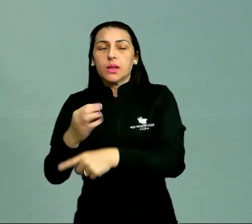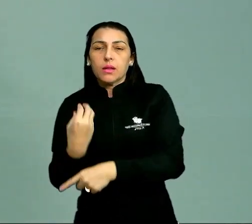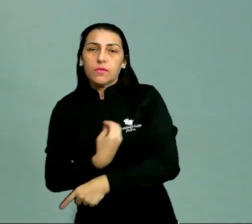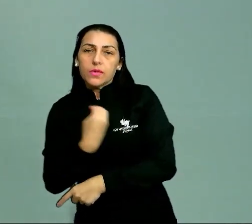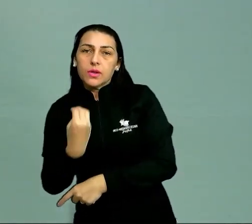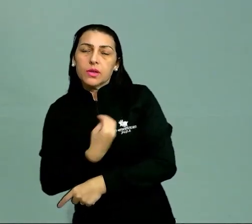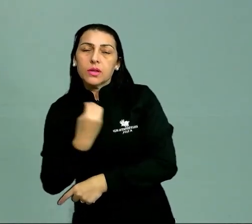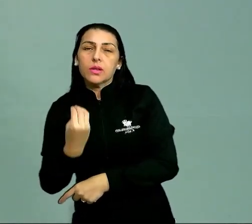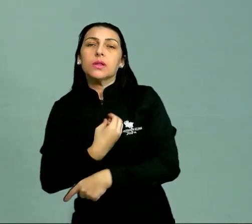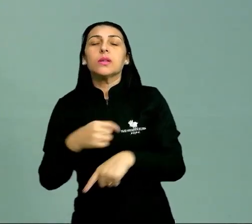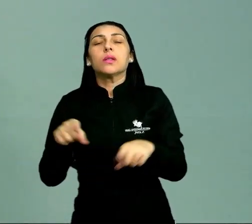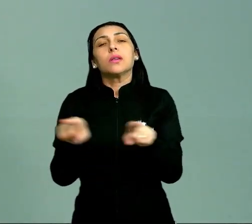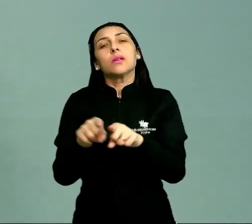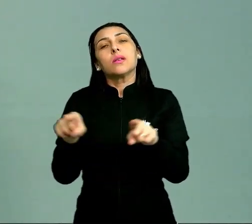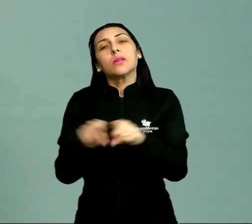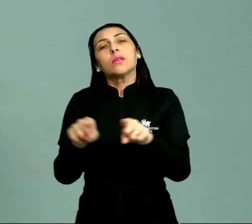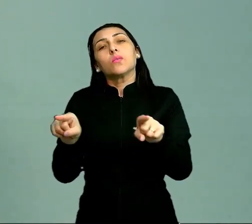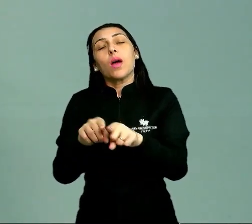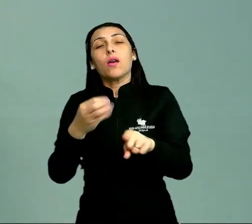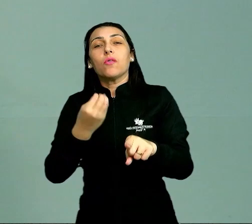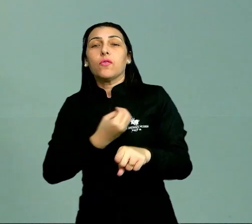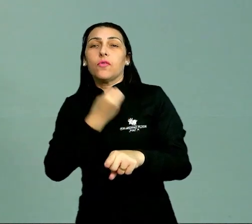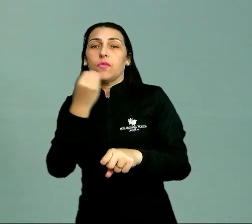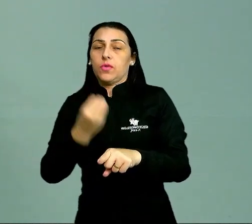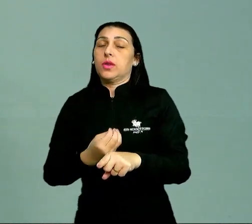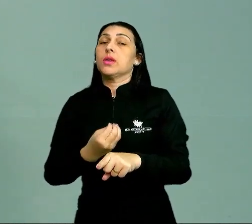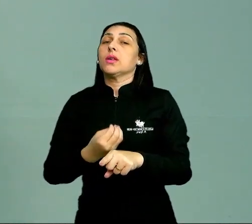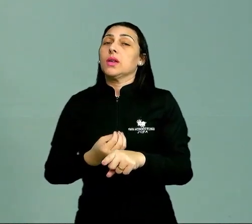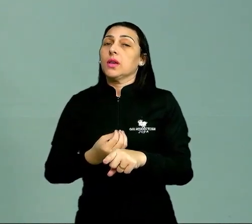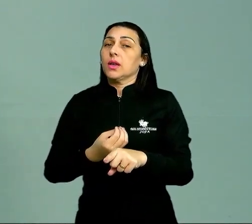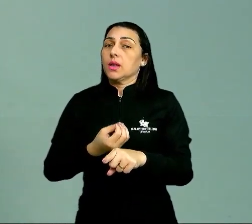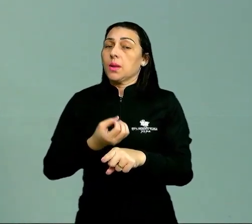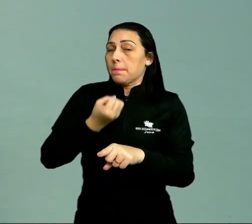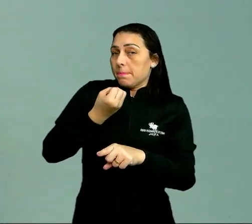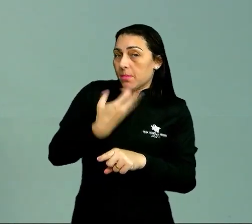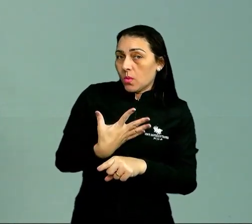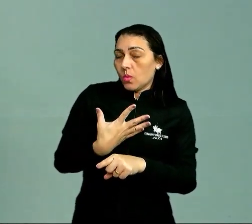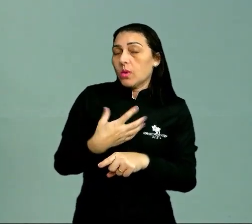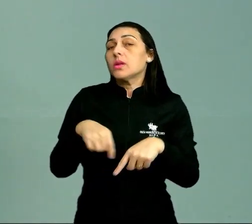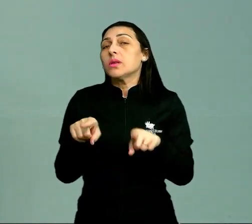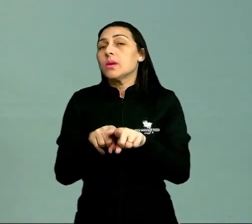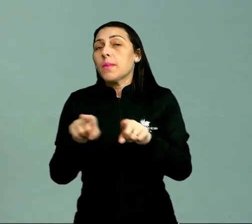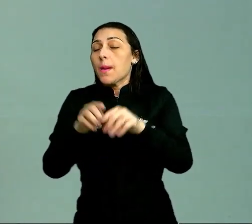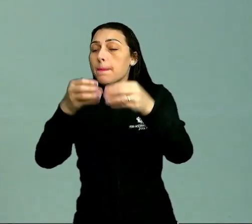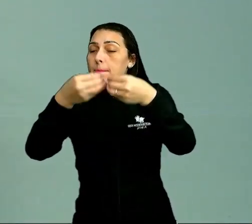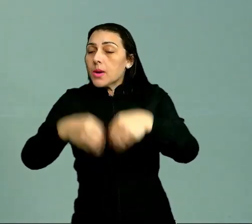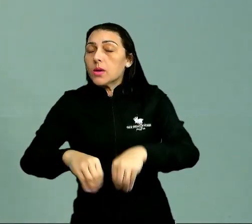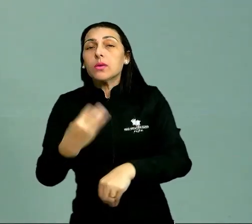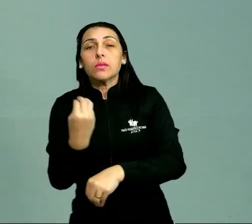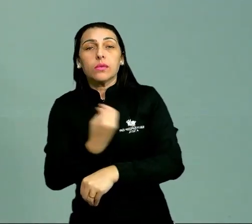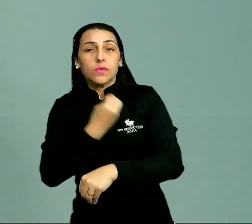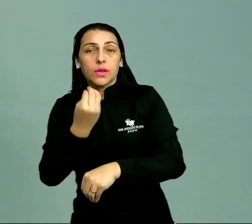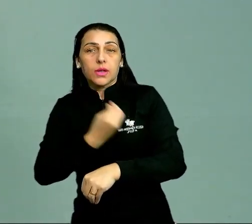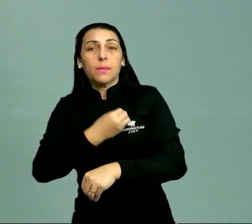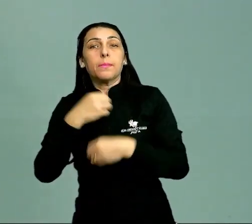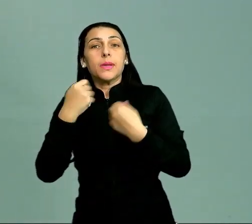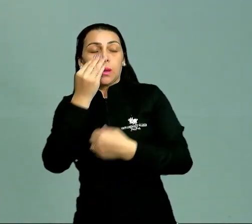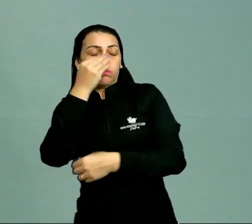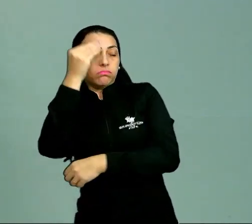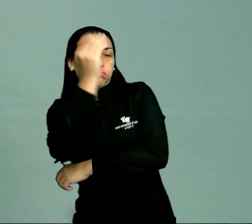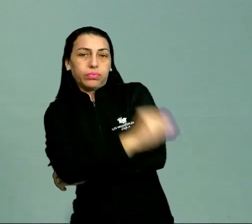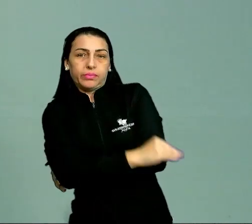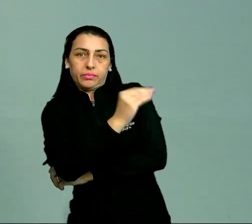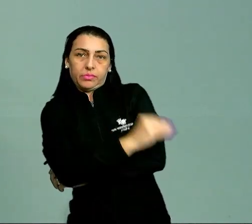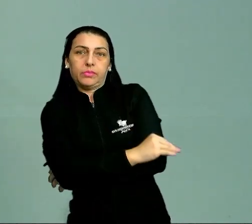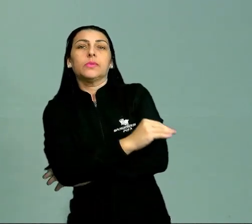vida e com a promoção de uma vida íntegra, de uma vida digna. Então, tudo aquilo que prejudica a vida, ela precisa